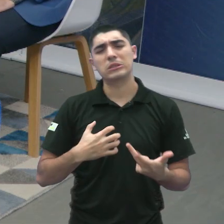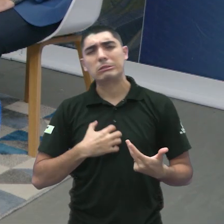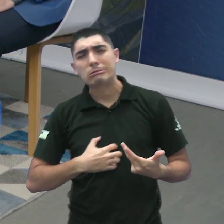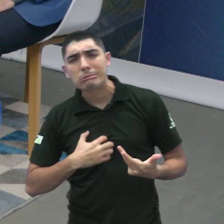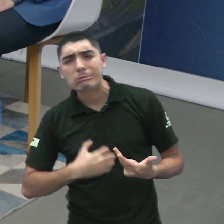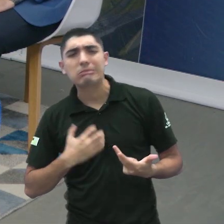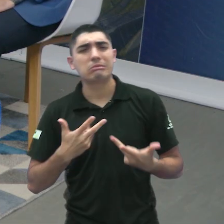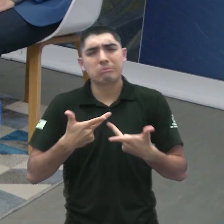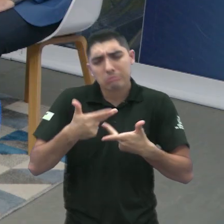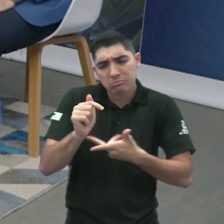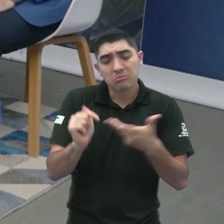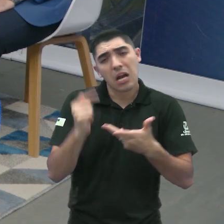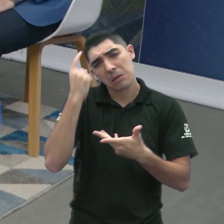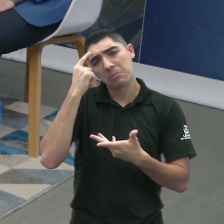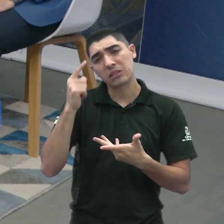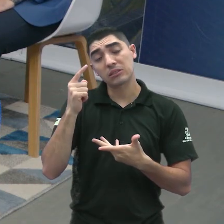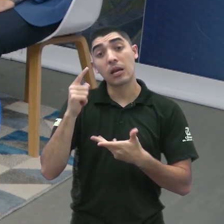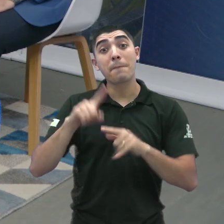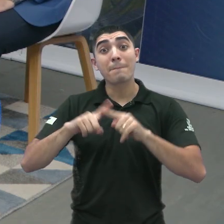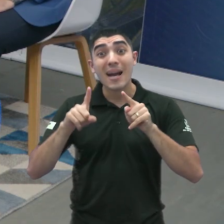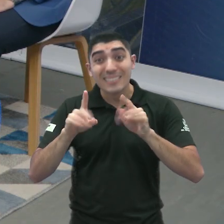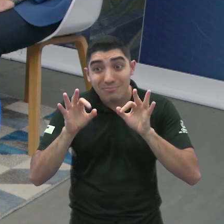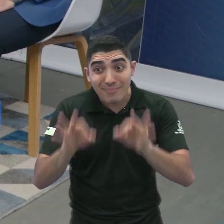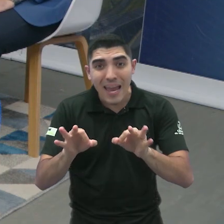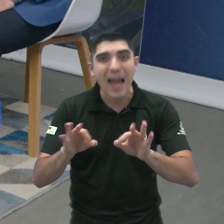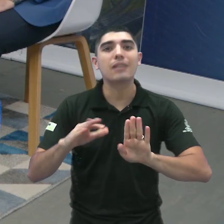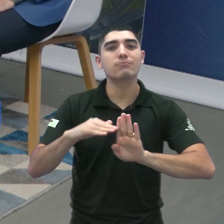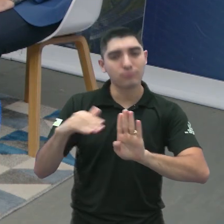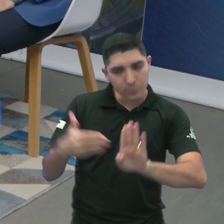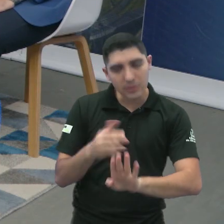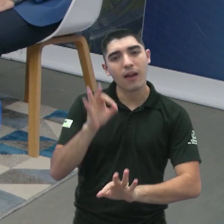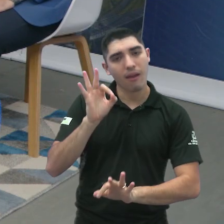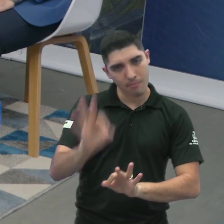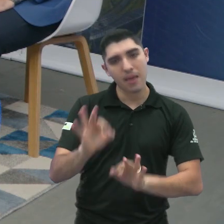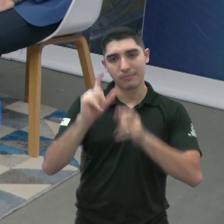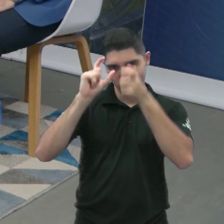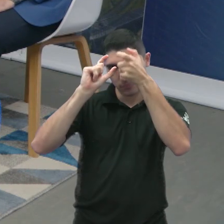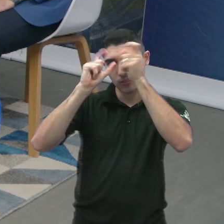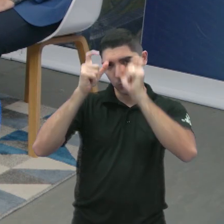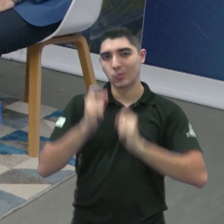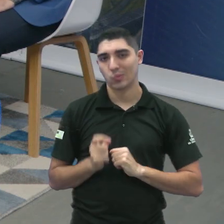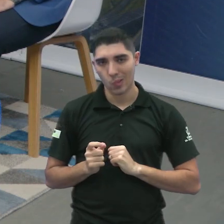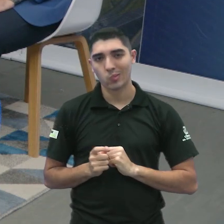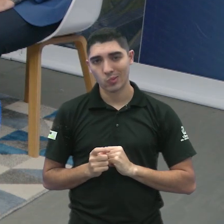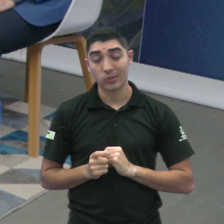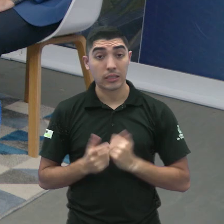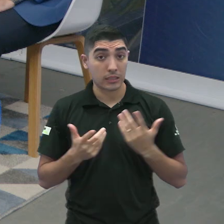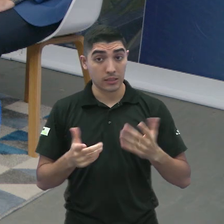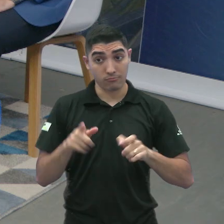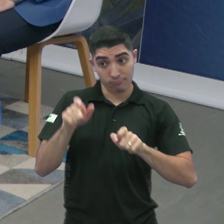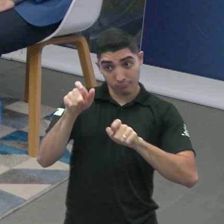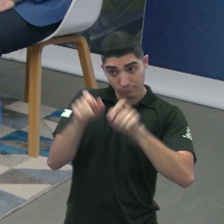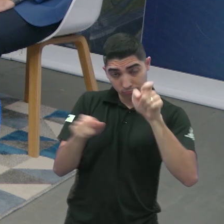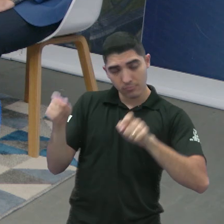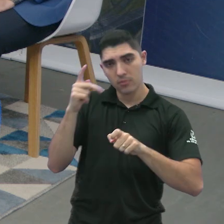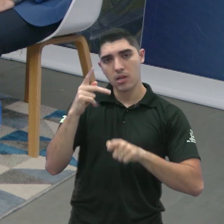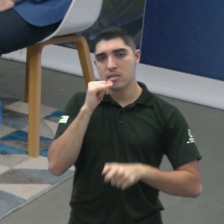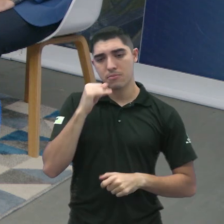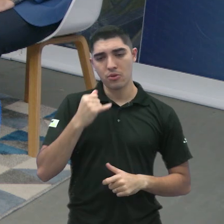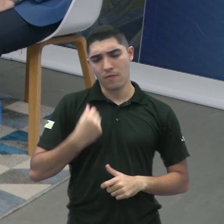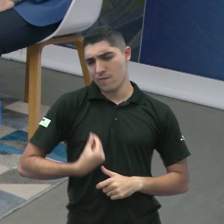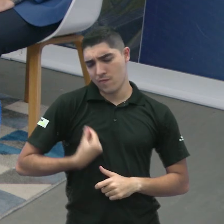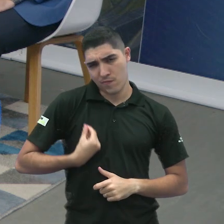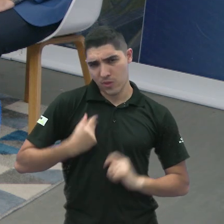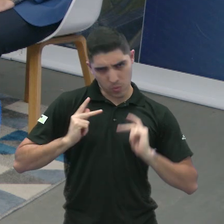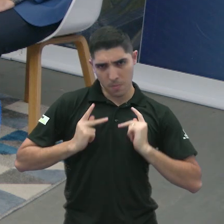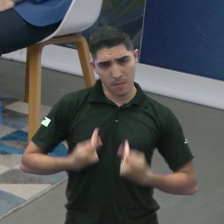que vai fazer, como um transtorno. E é muito diferente, né? A experiência humana, ela é angustiante,